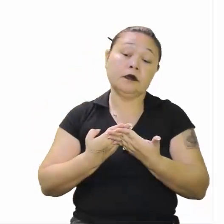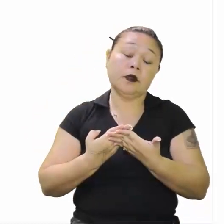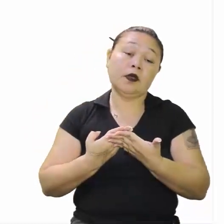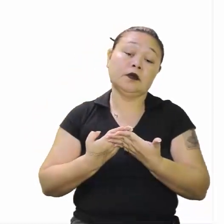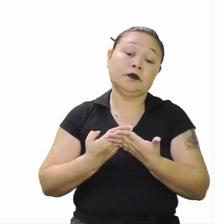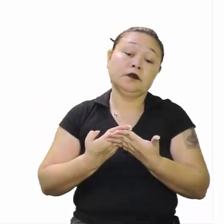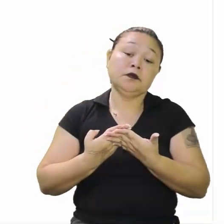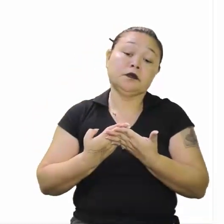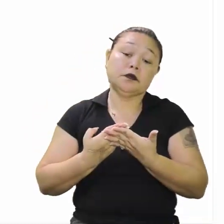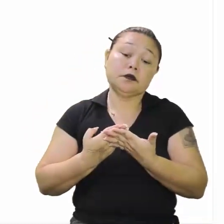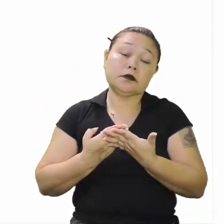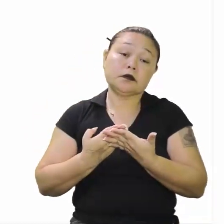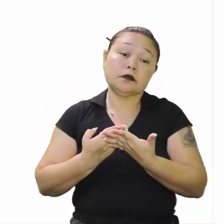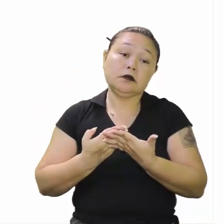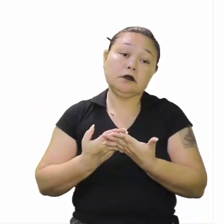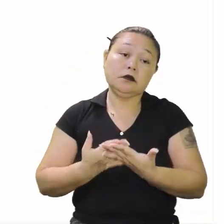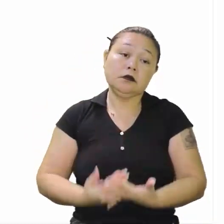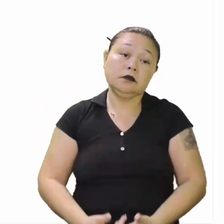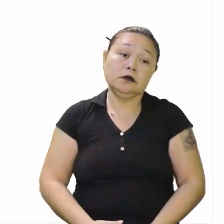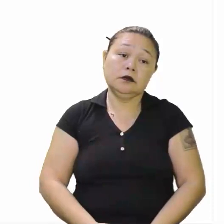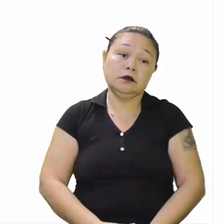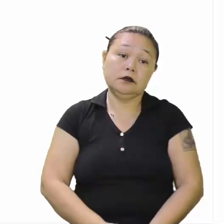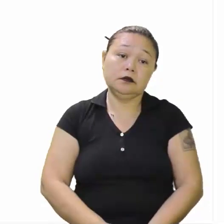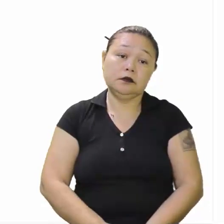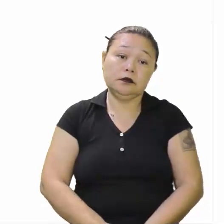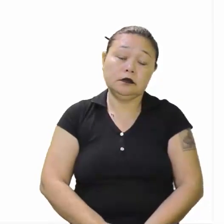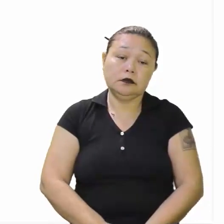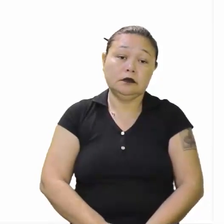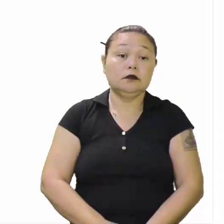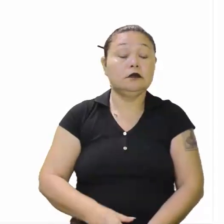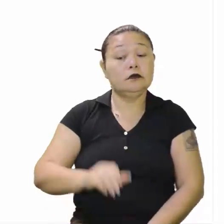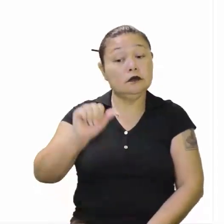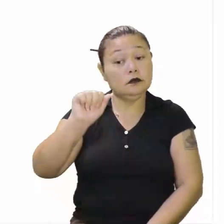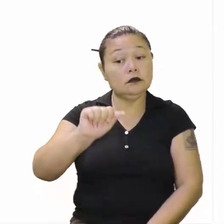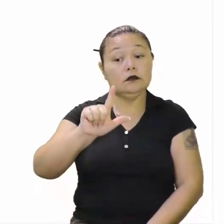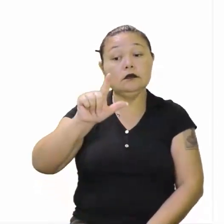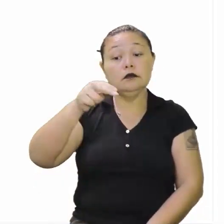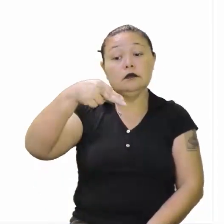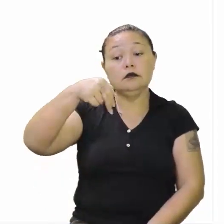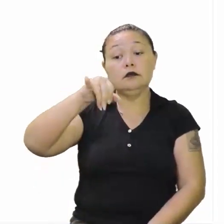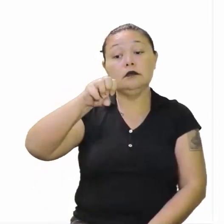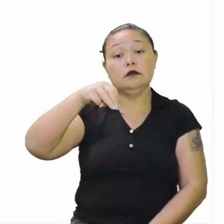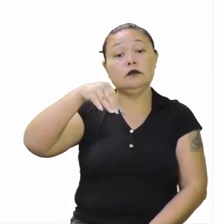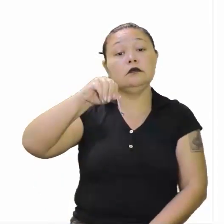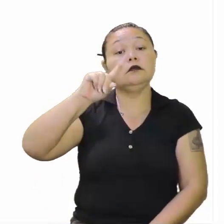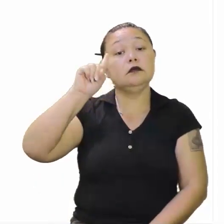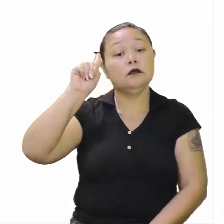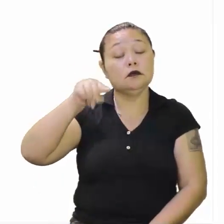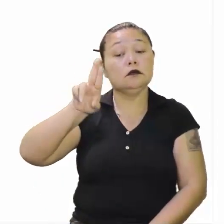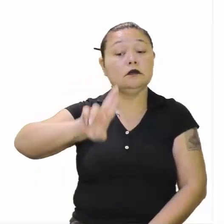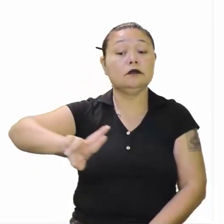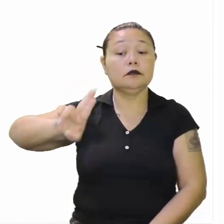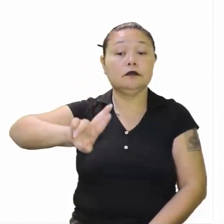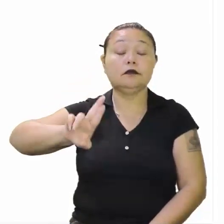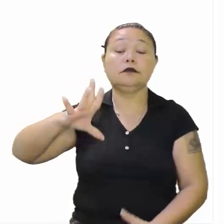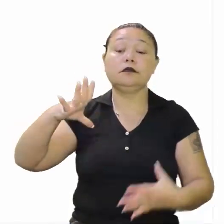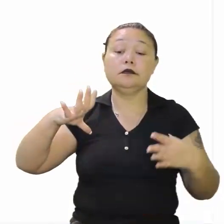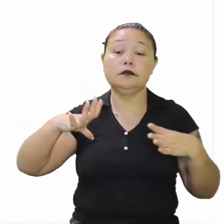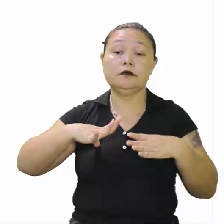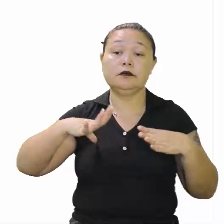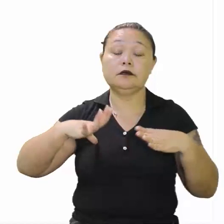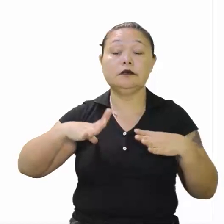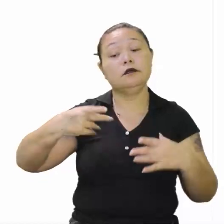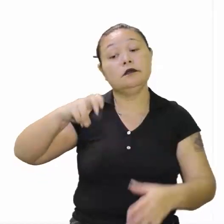né? Acredita-se que a alquimia era praticada em Alexandria, no